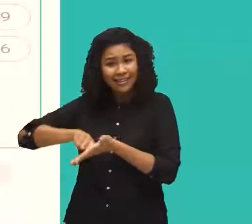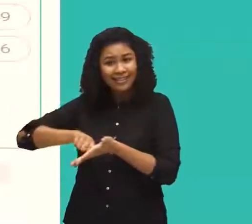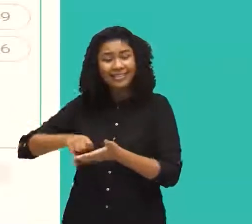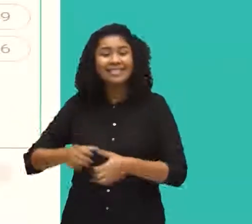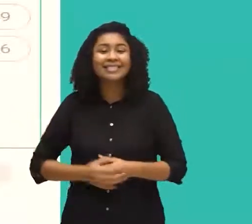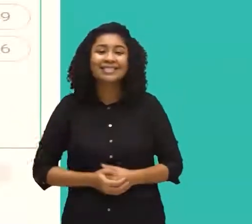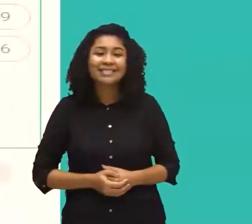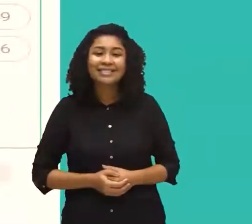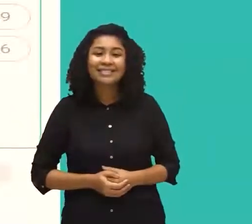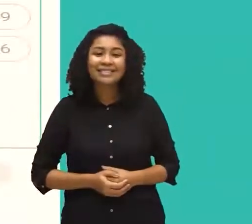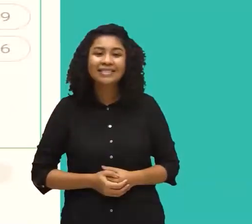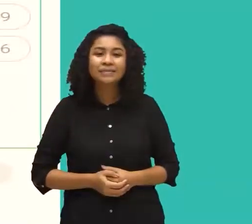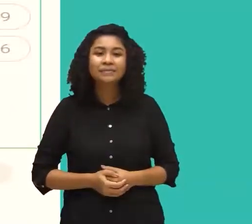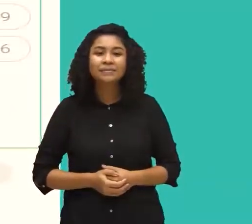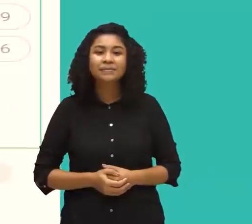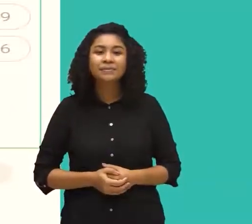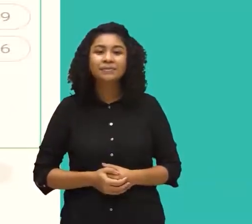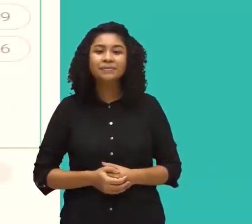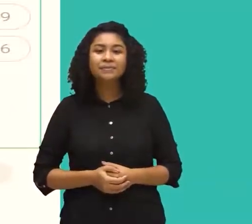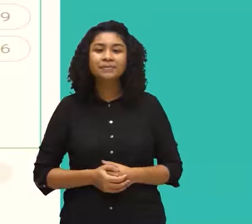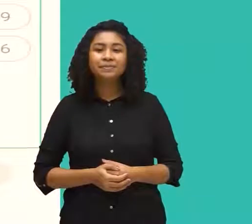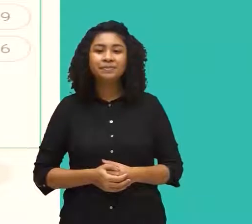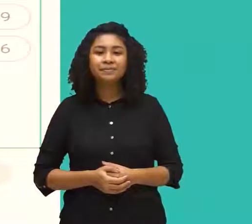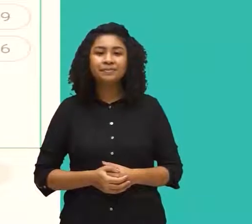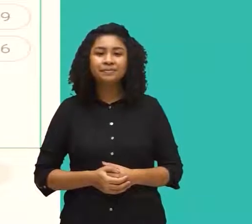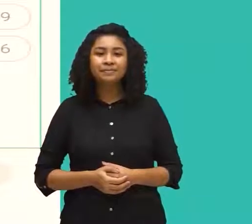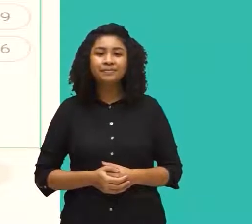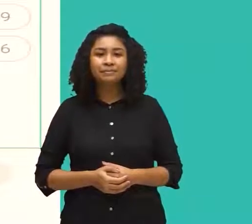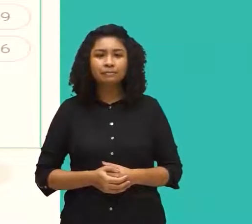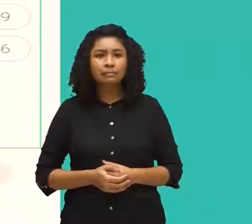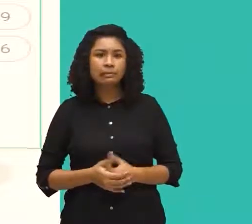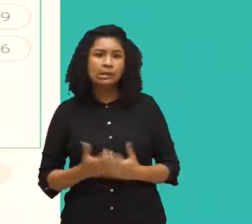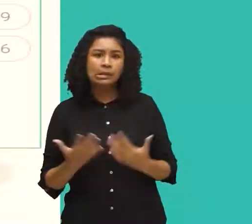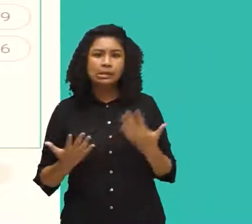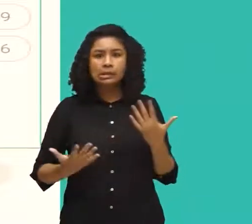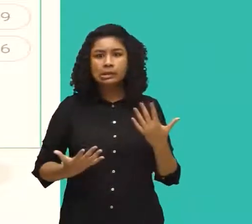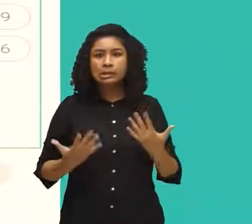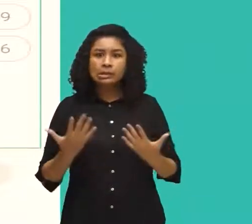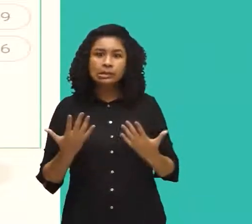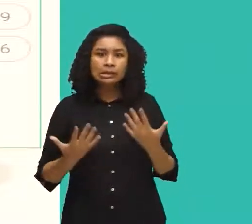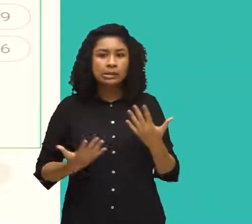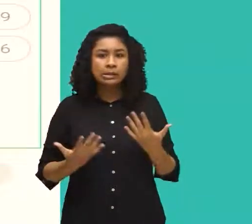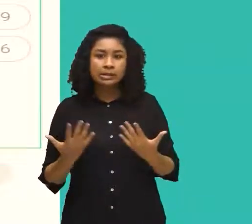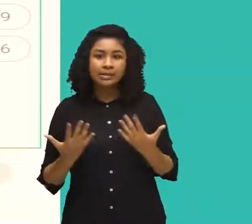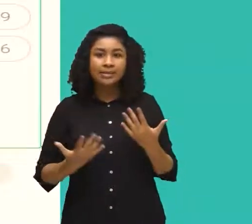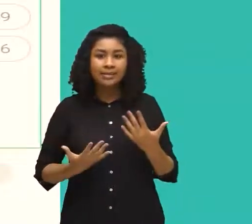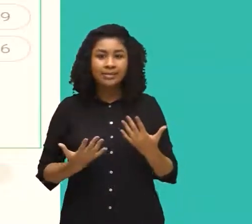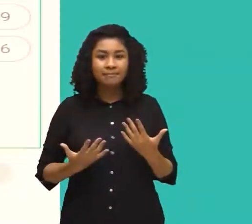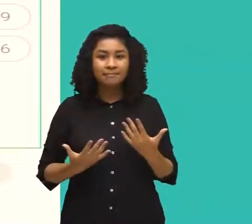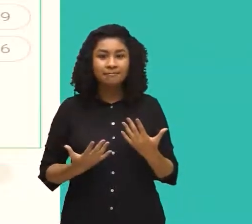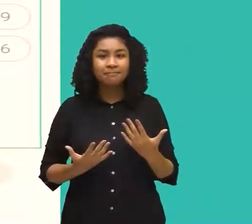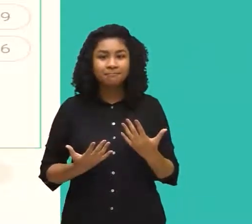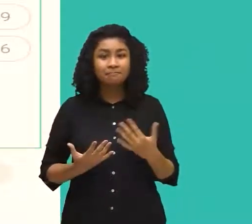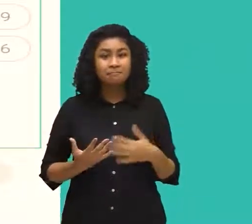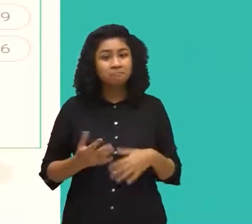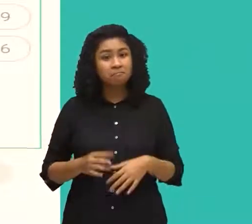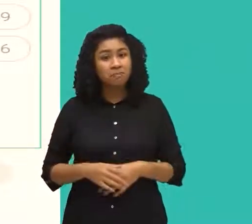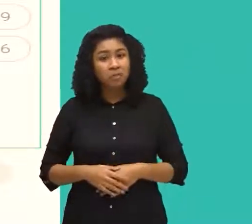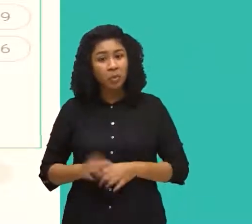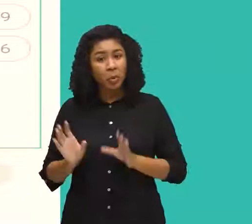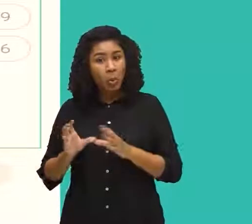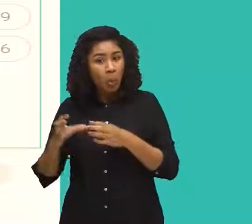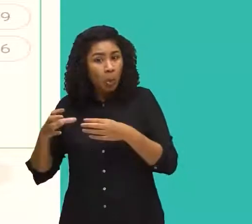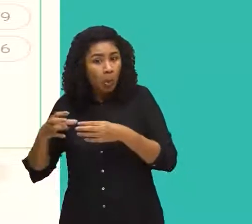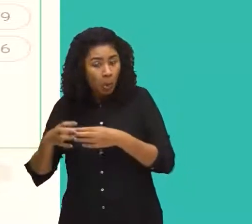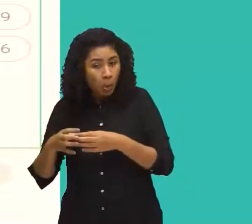diretora. Olha só. Ficou meio dividido, né? A gente tem uma parte aí, ficou próximo, mas a